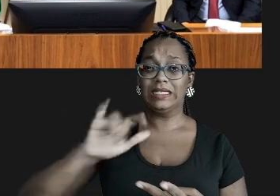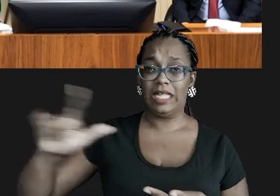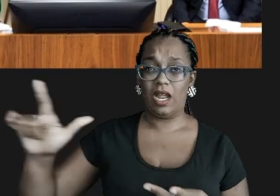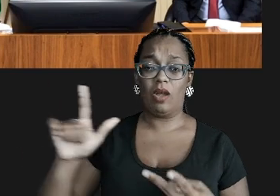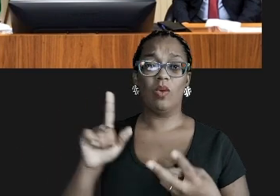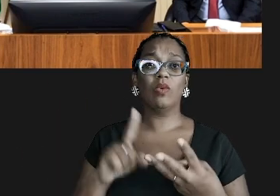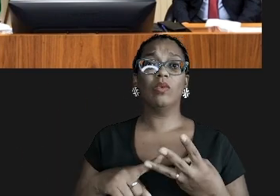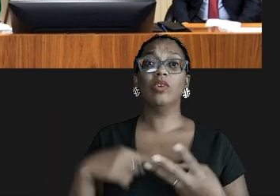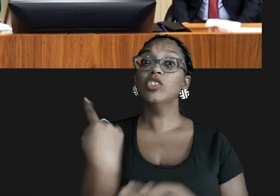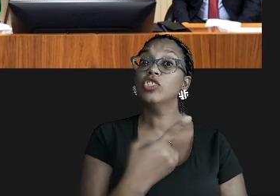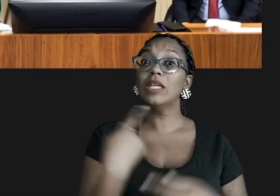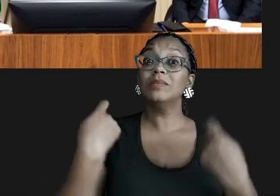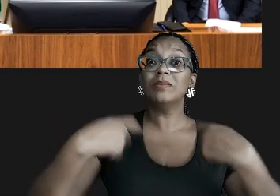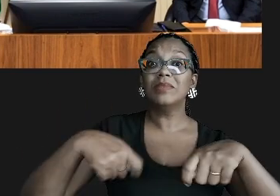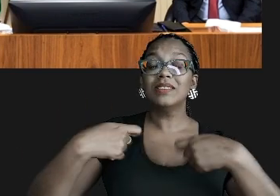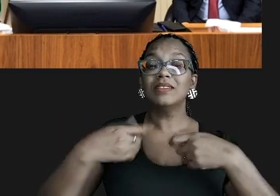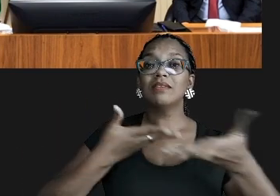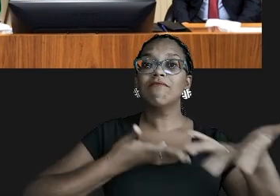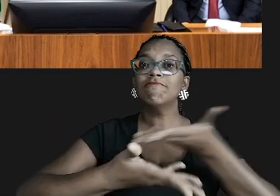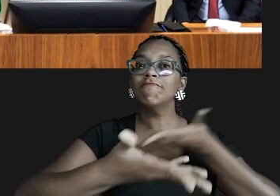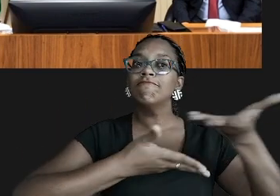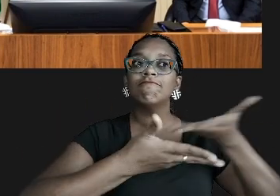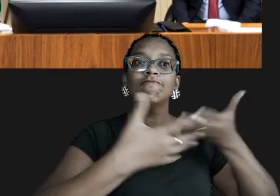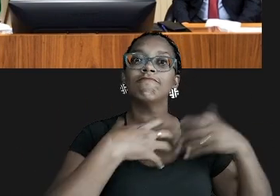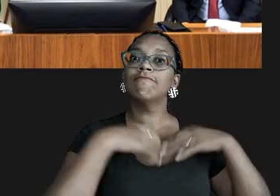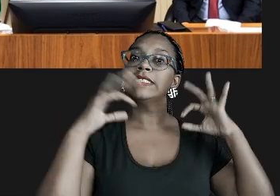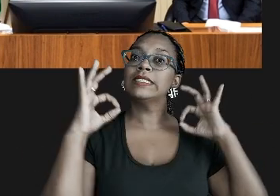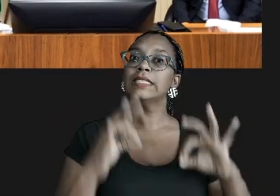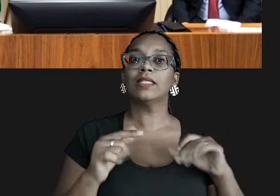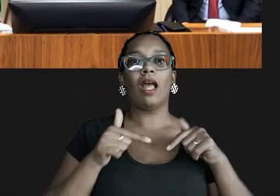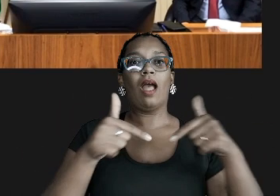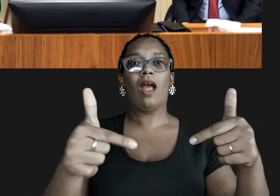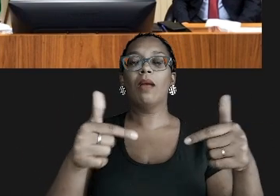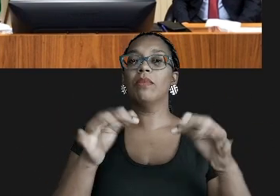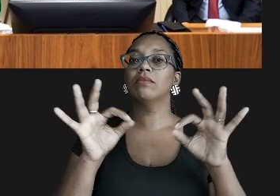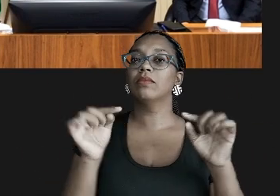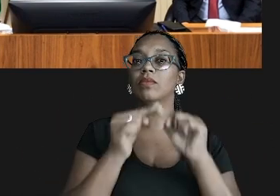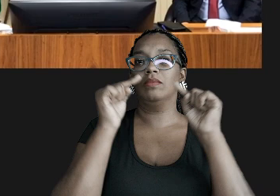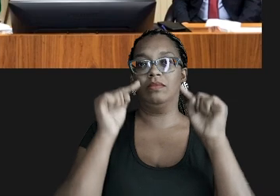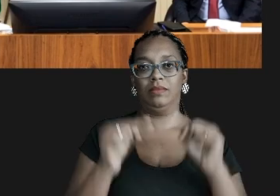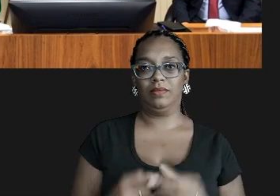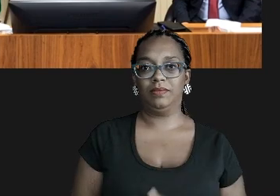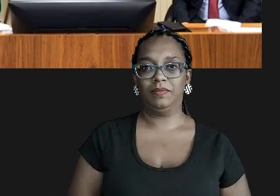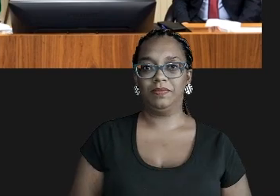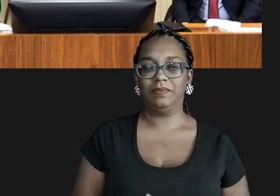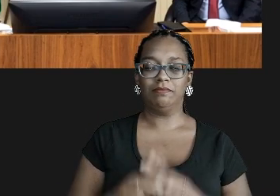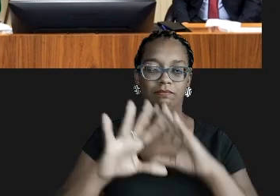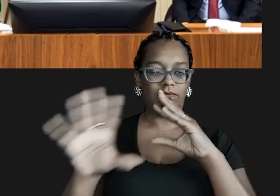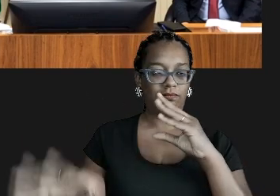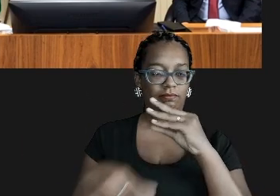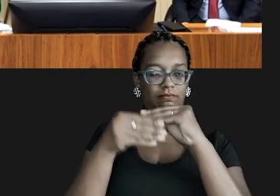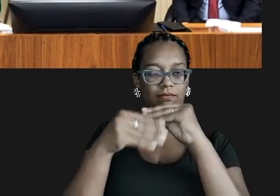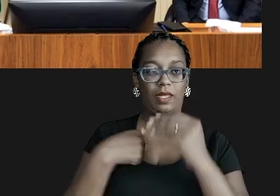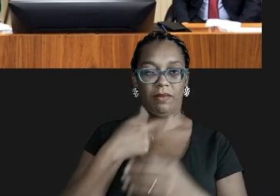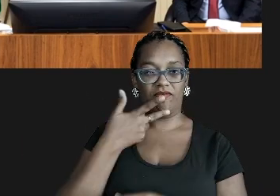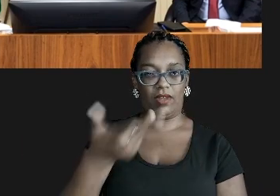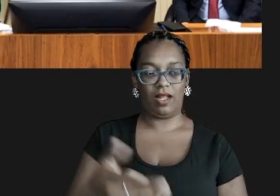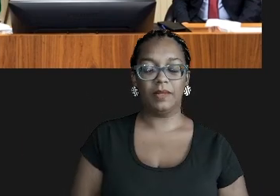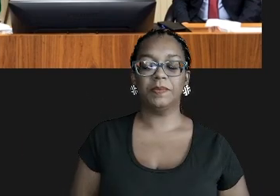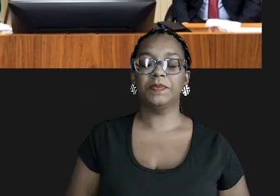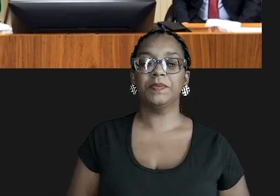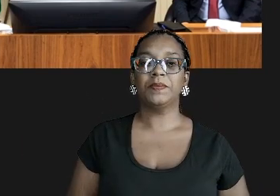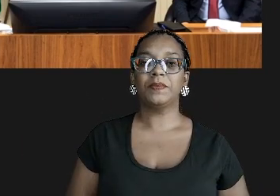e a gente precisa dessa na hora interação para ter certeza de que a gente está aplicando os remédios adequados só para completar que a minha fala